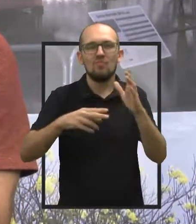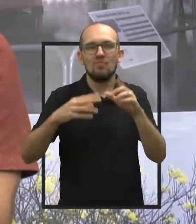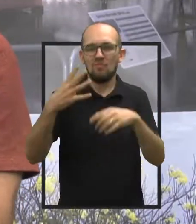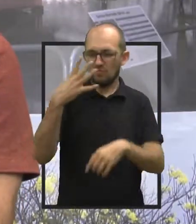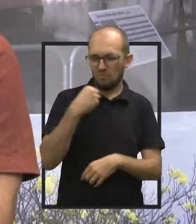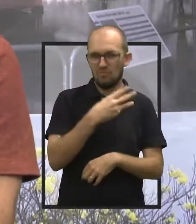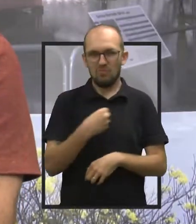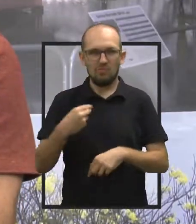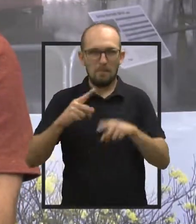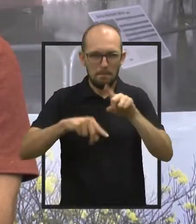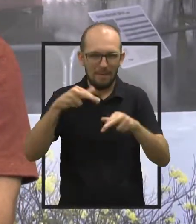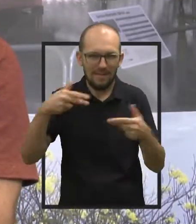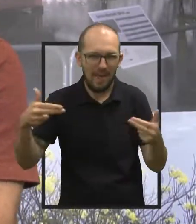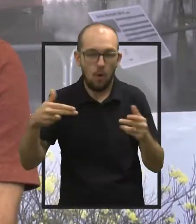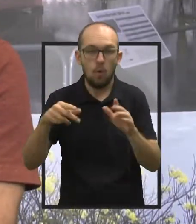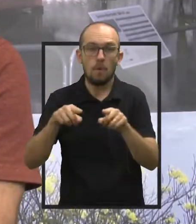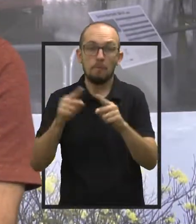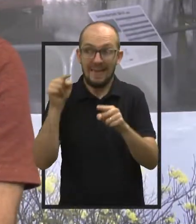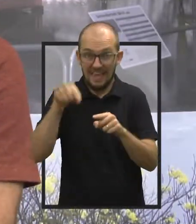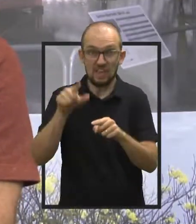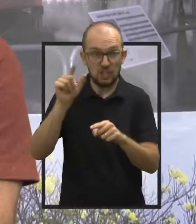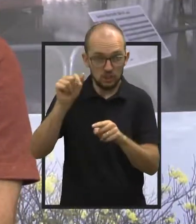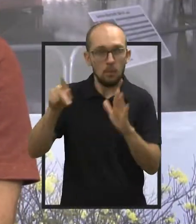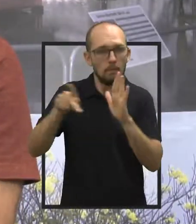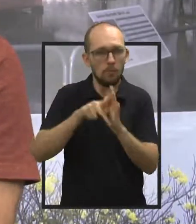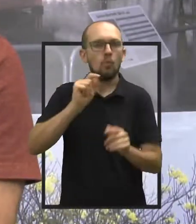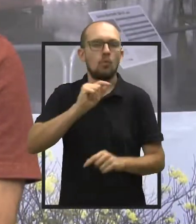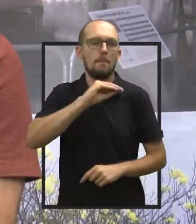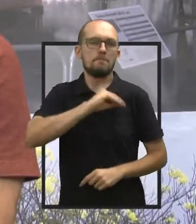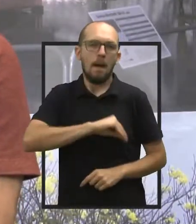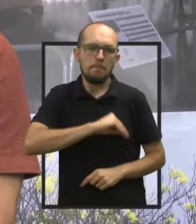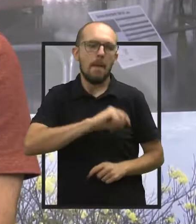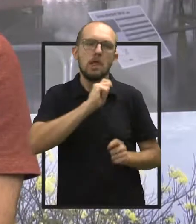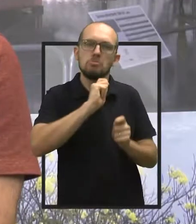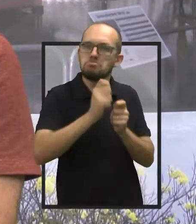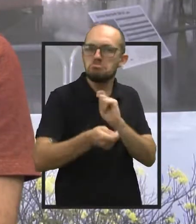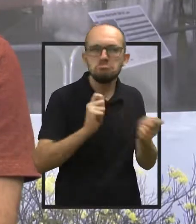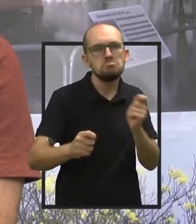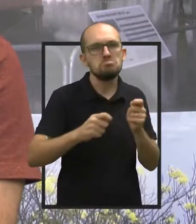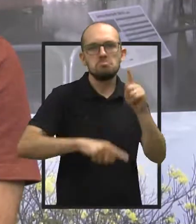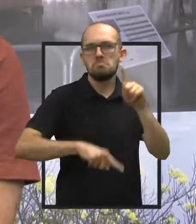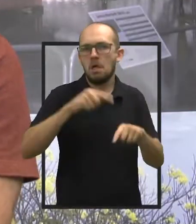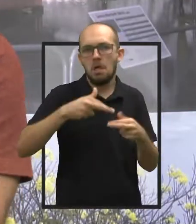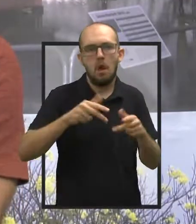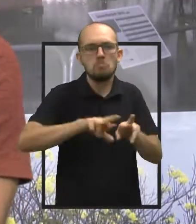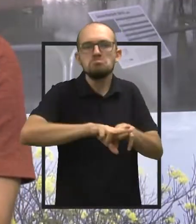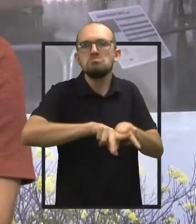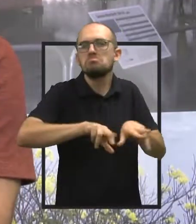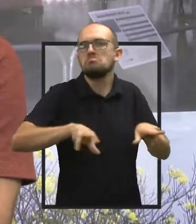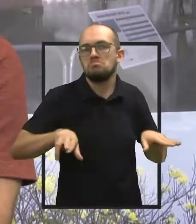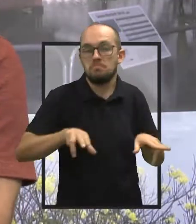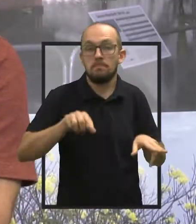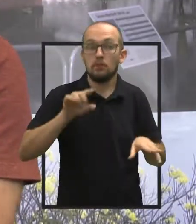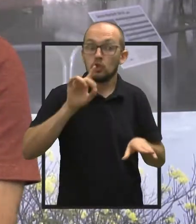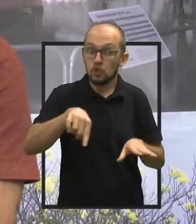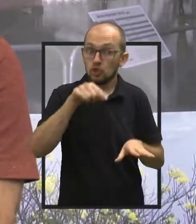de pagamento, né, dos funcionários, dos médicos, né? Então, só para Santa Casa, esse ano, nós